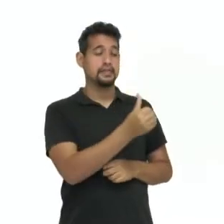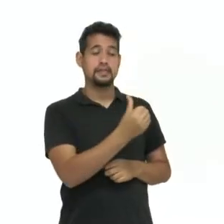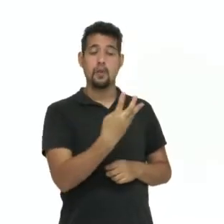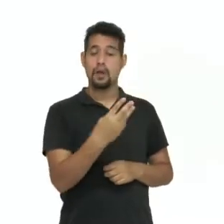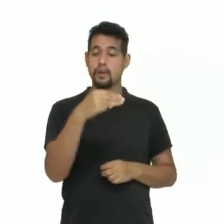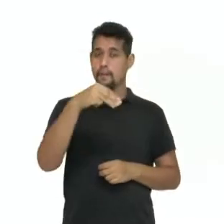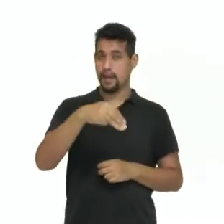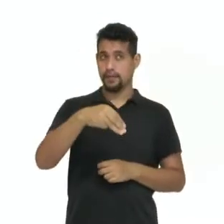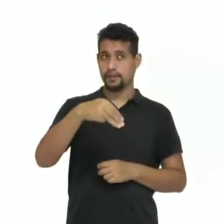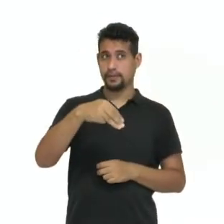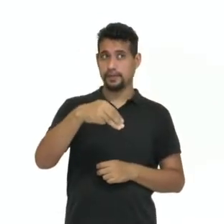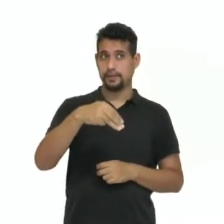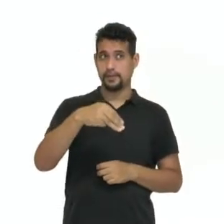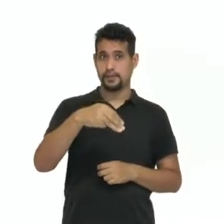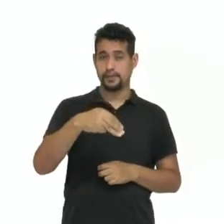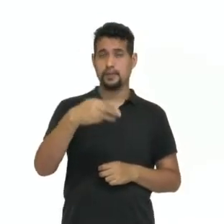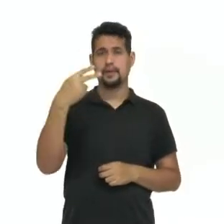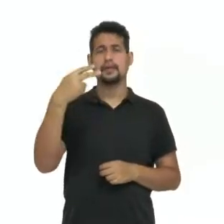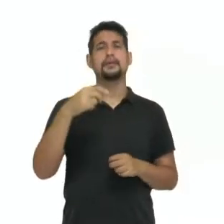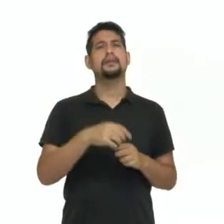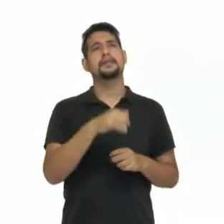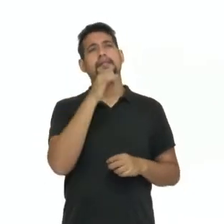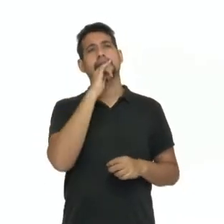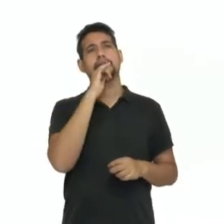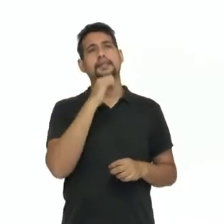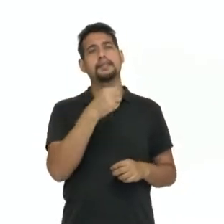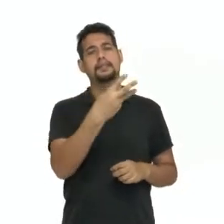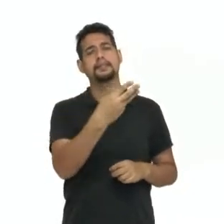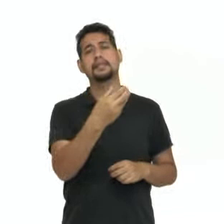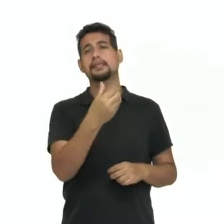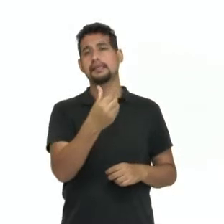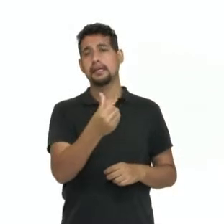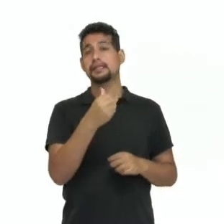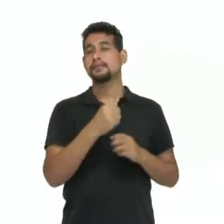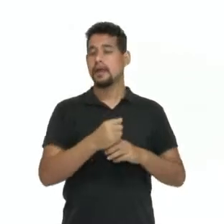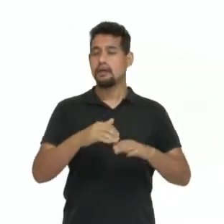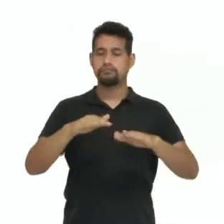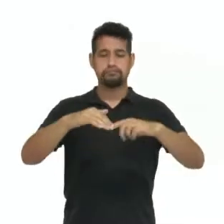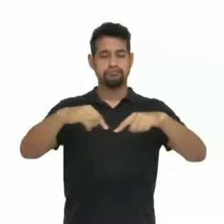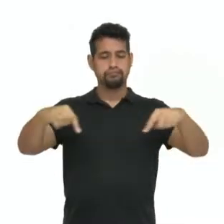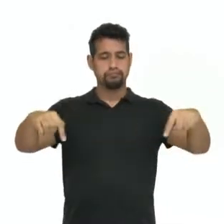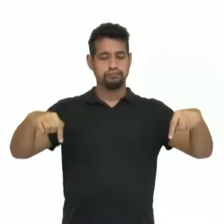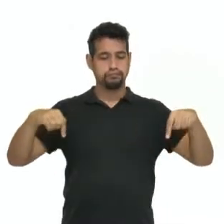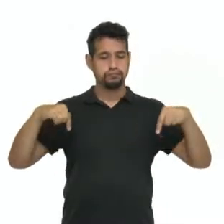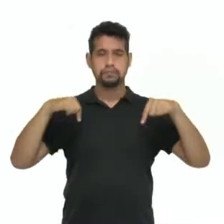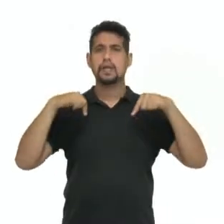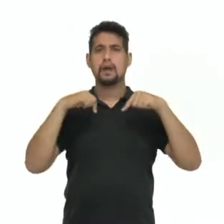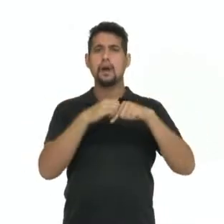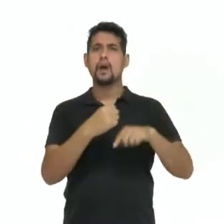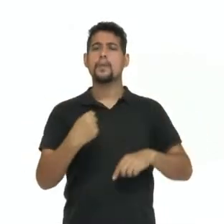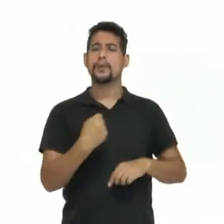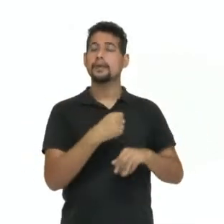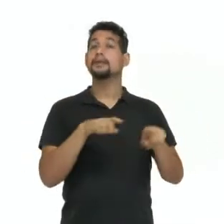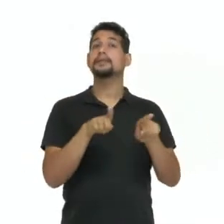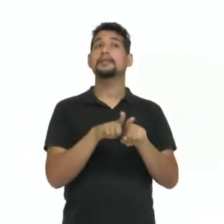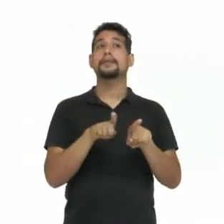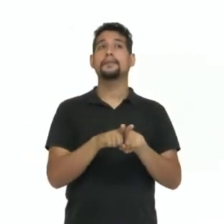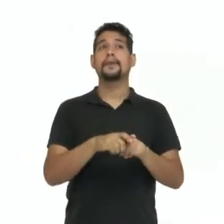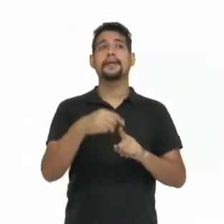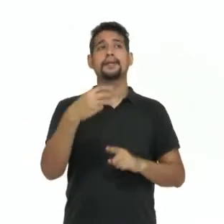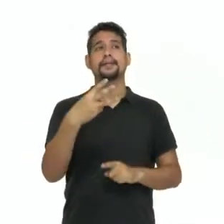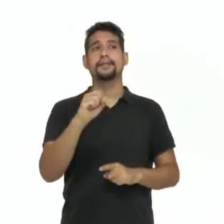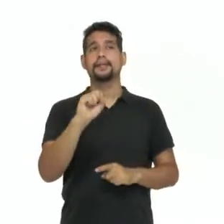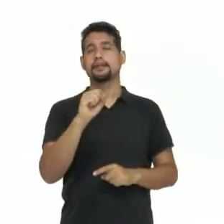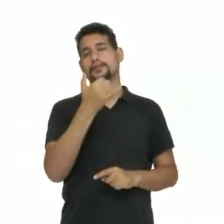quadrados, sendo que 36 para a área de combate e 28 metros quadrados para a área de segurança